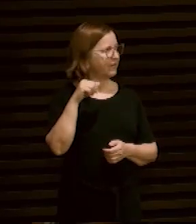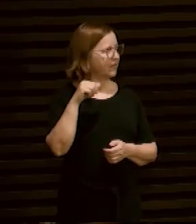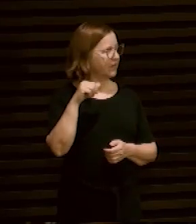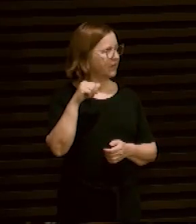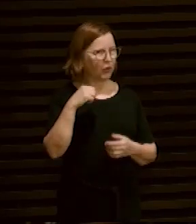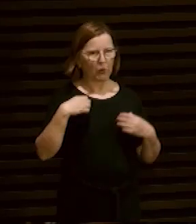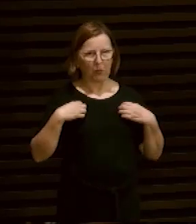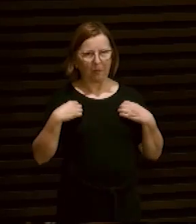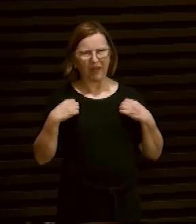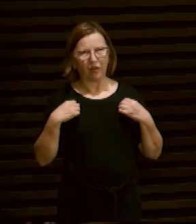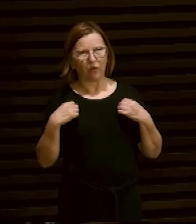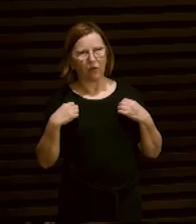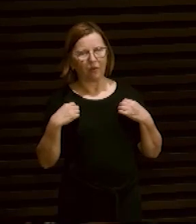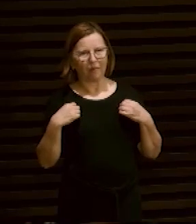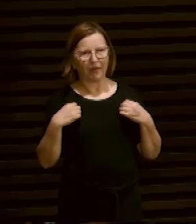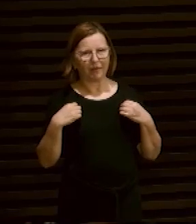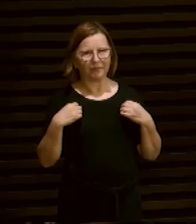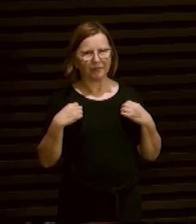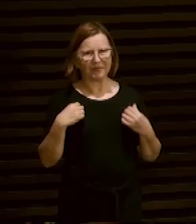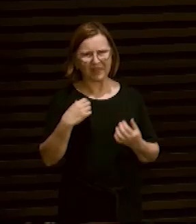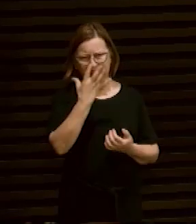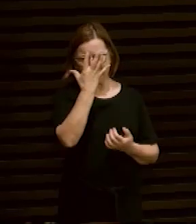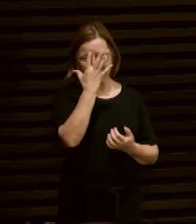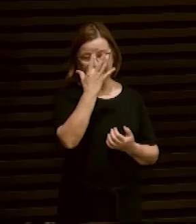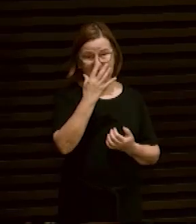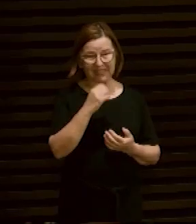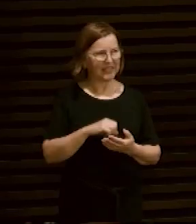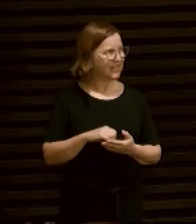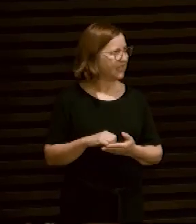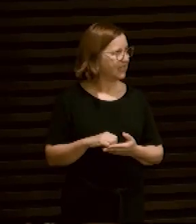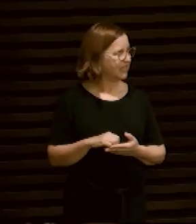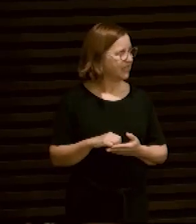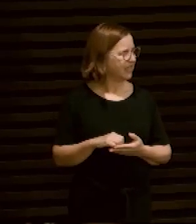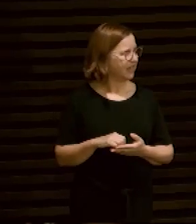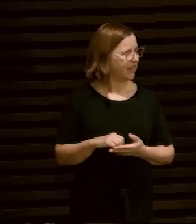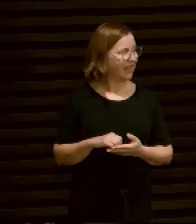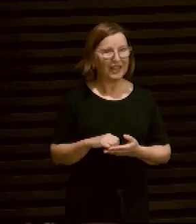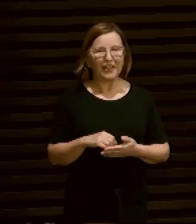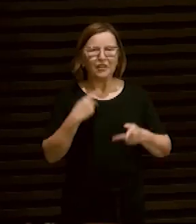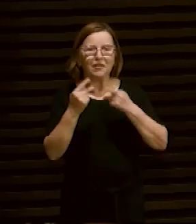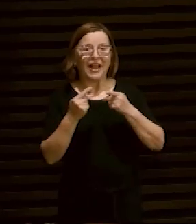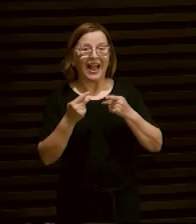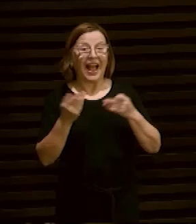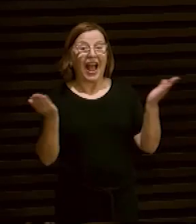uma roupa, como é que chama? Fantasia de um herói que voa. E ela disse, agora vovô, eu vou